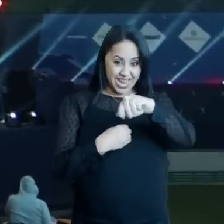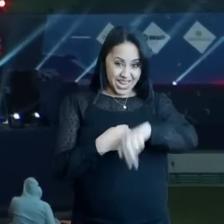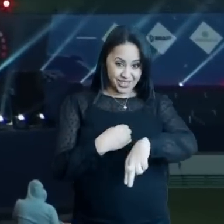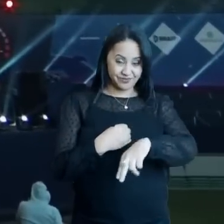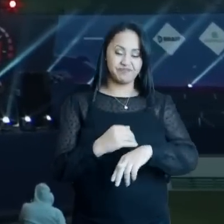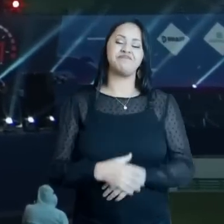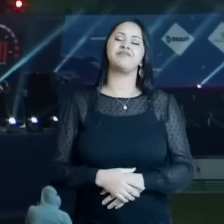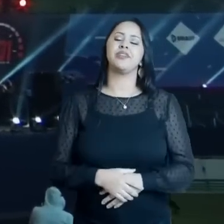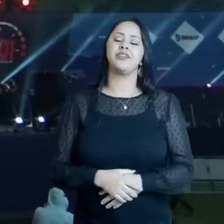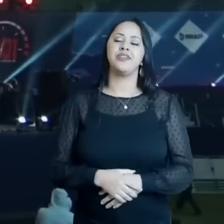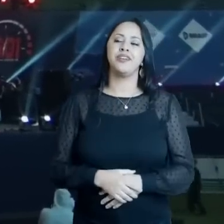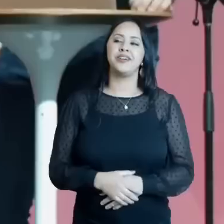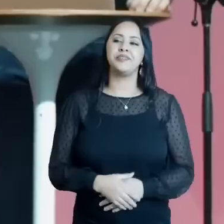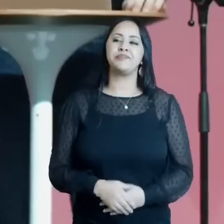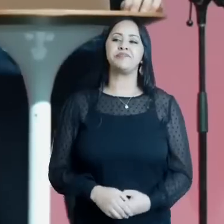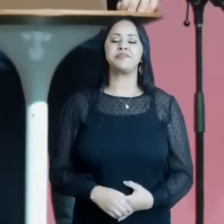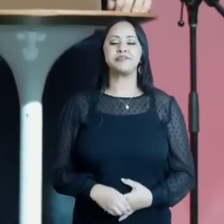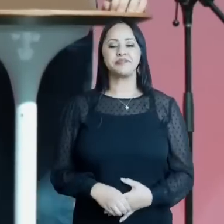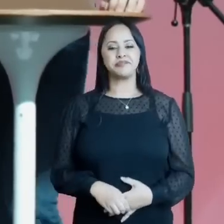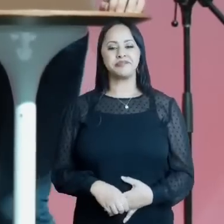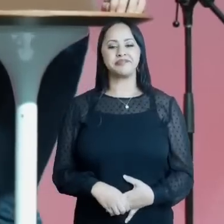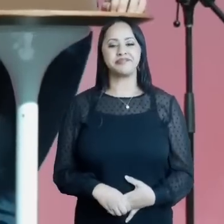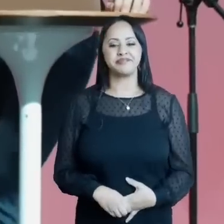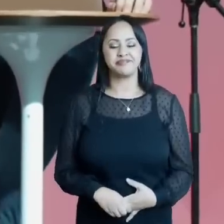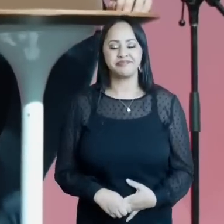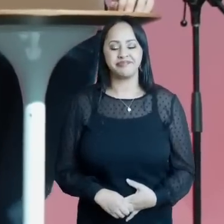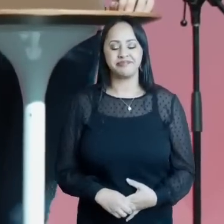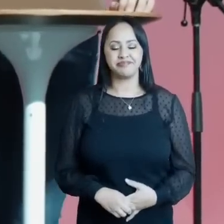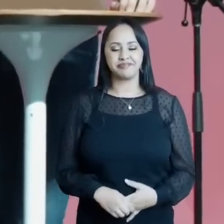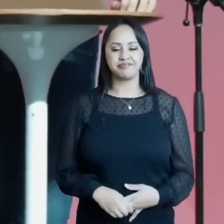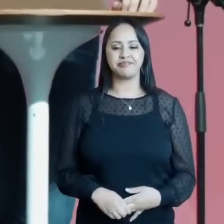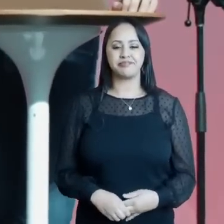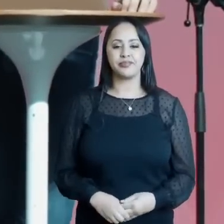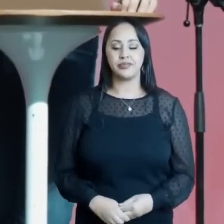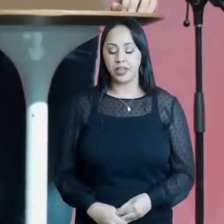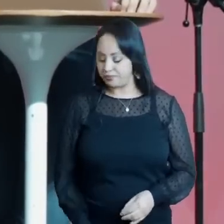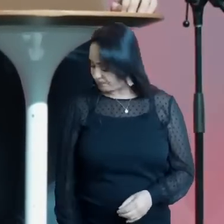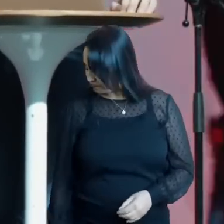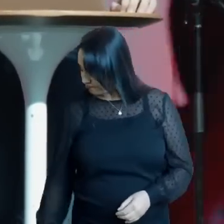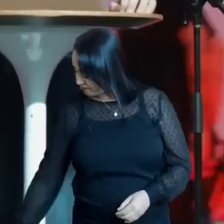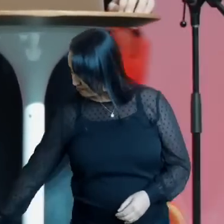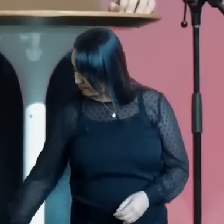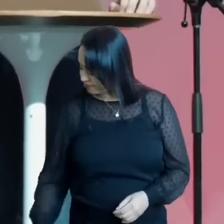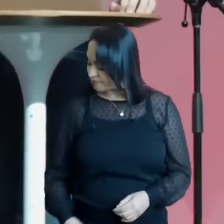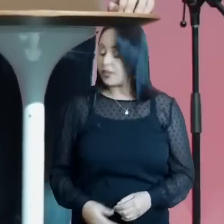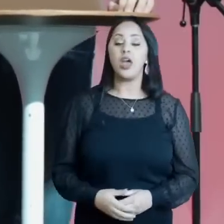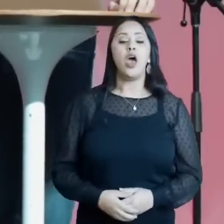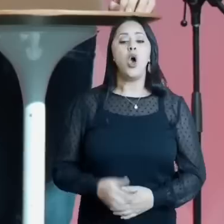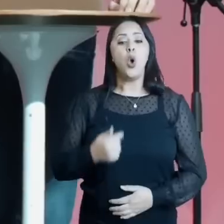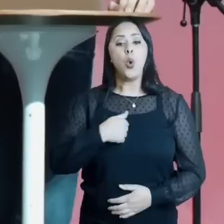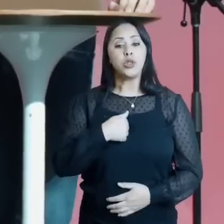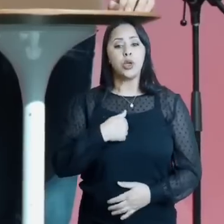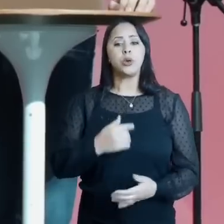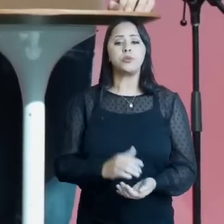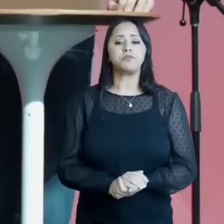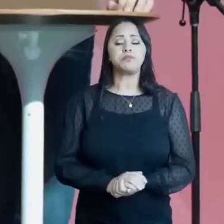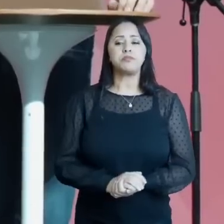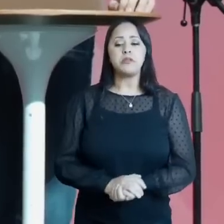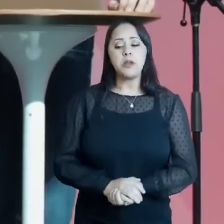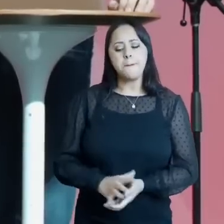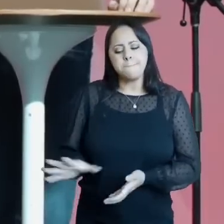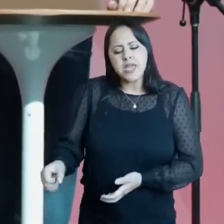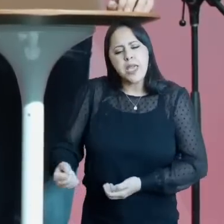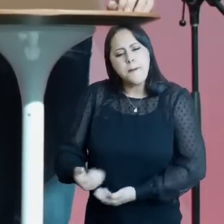Os caras sempre fazem as perguntas que eu tenho que controlar como para responder. Quando eu peguei o Brian no colo, eu vi o